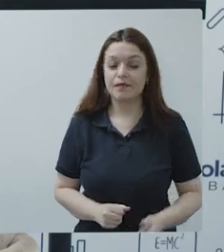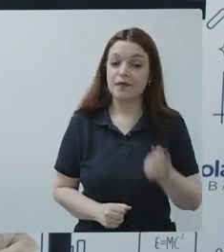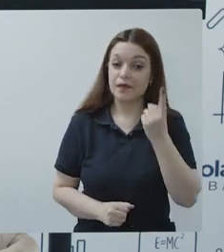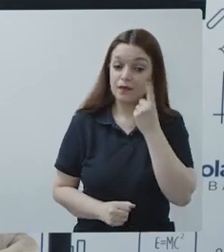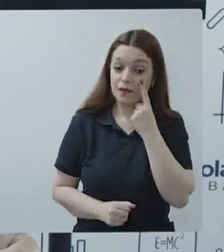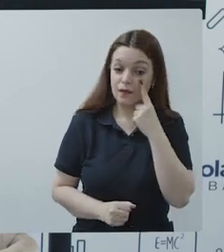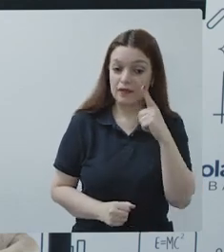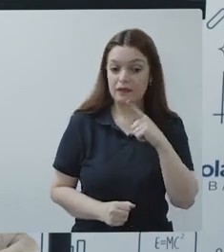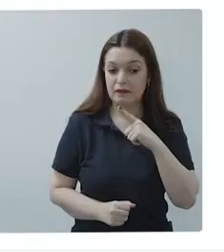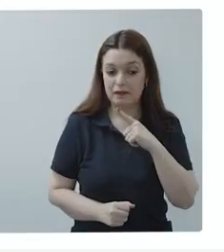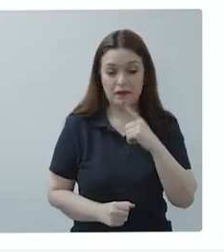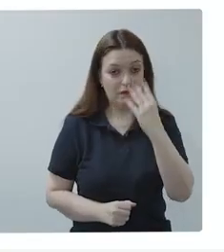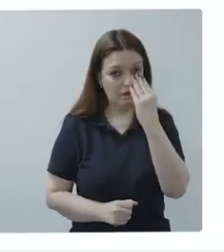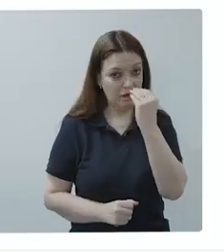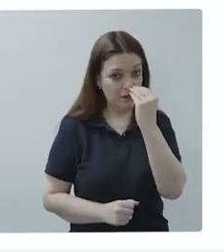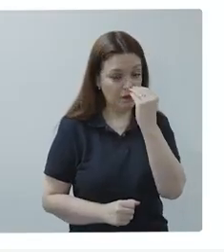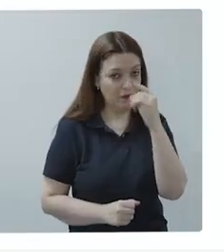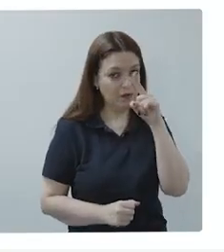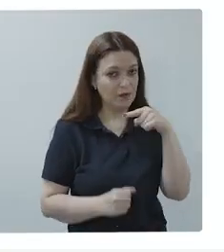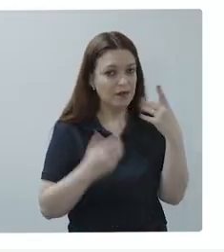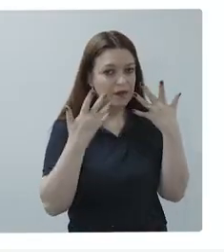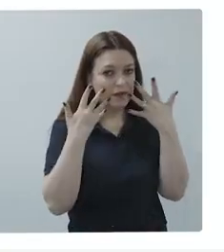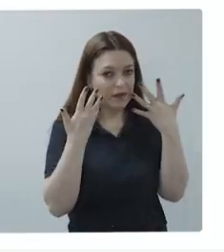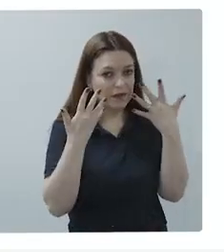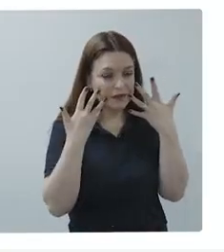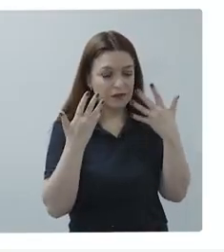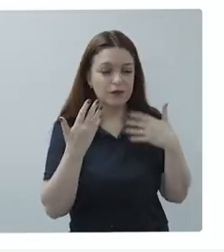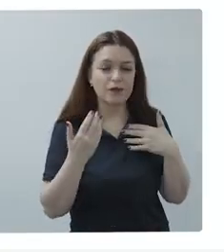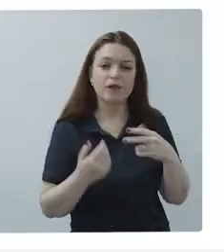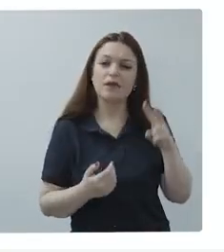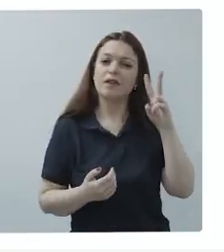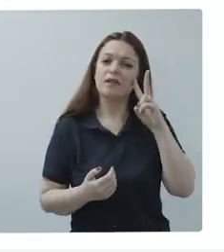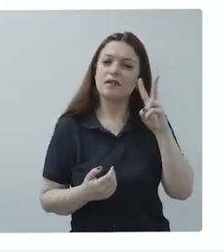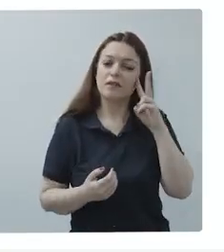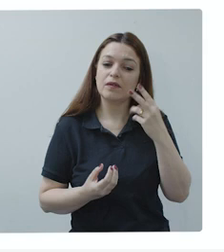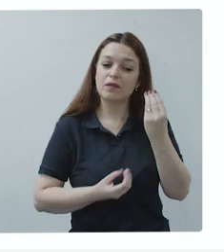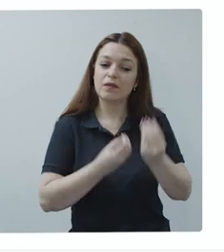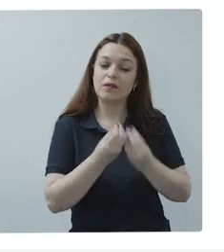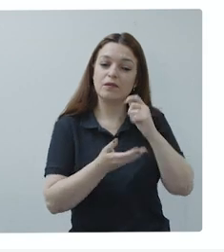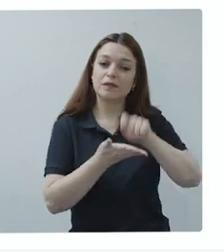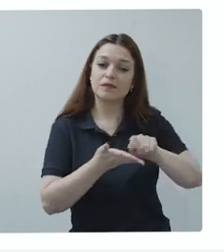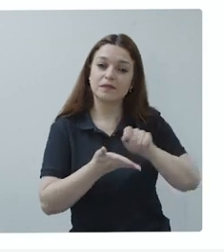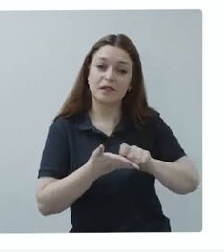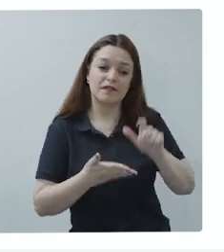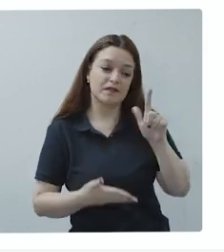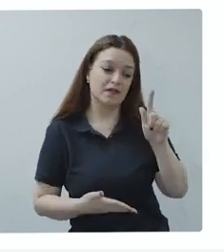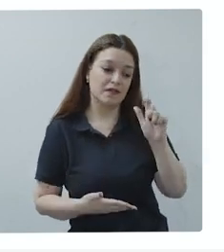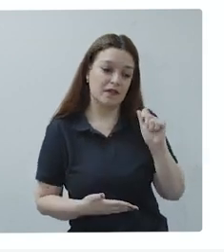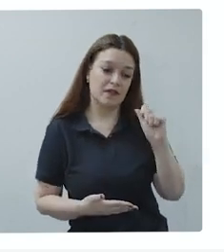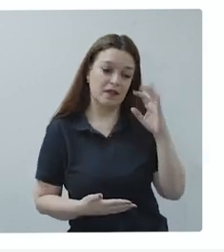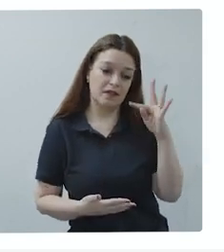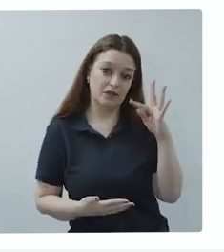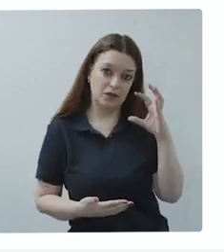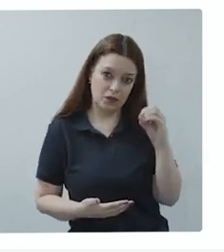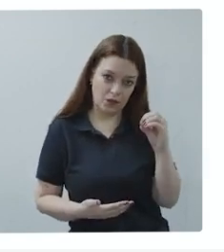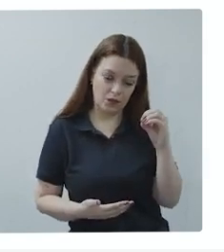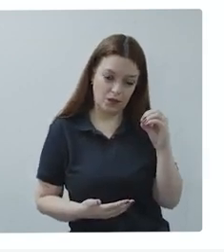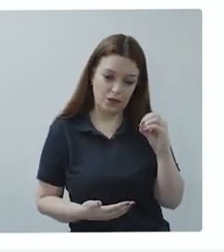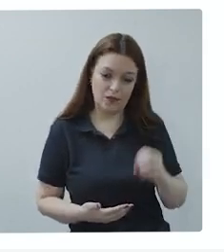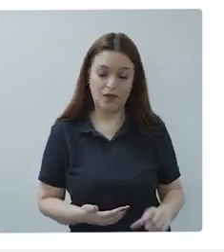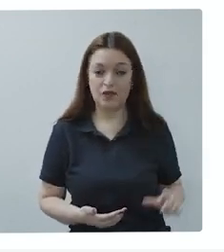figura do gato. Vamos lembrar como escreve a palavra gato novamente? Nós temos a letra